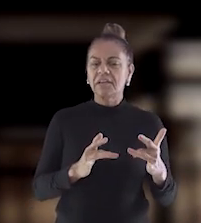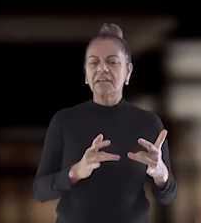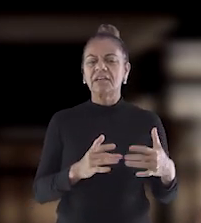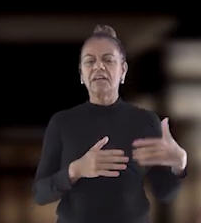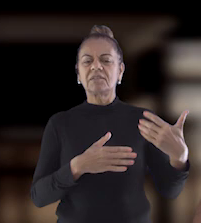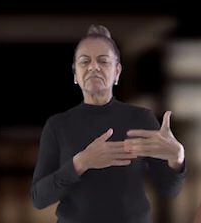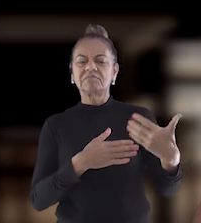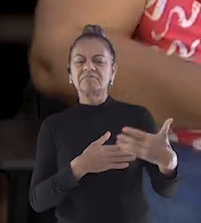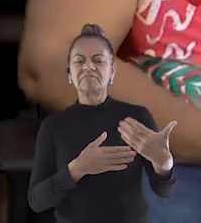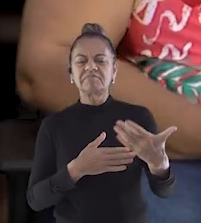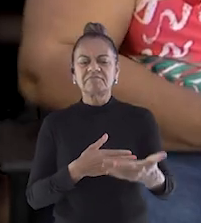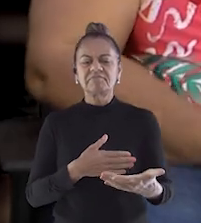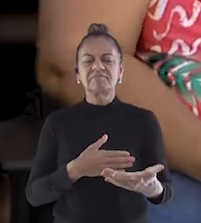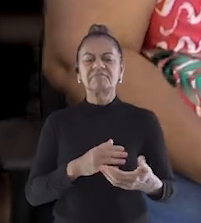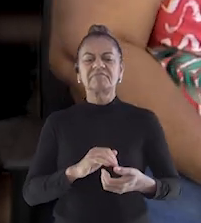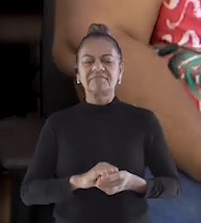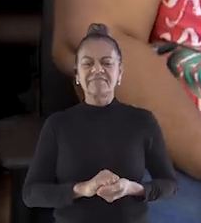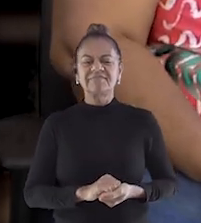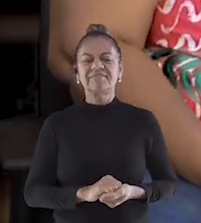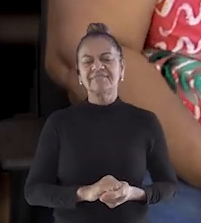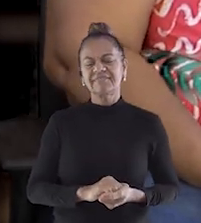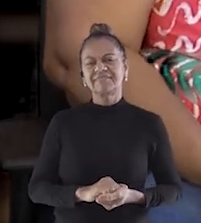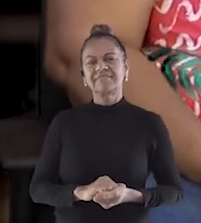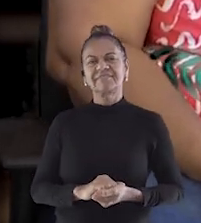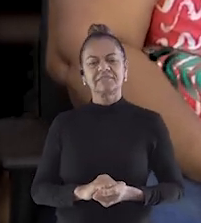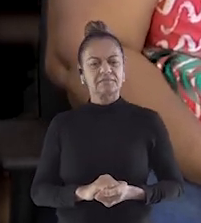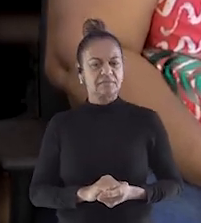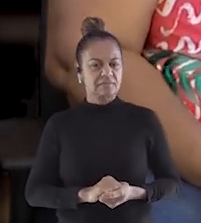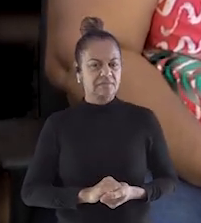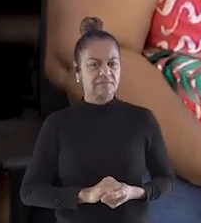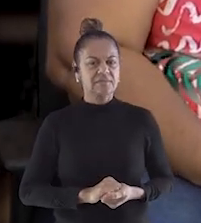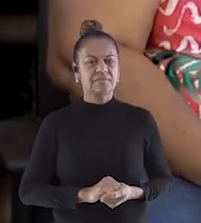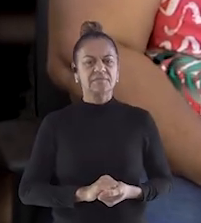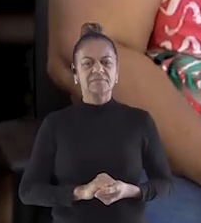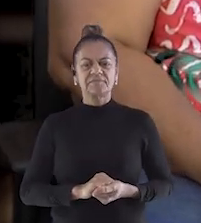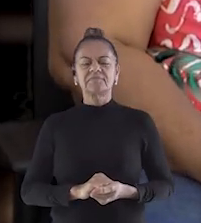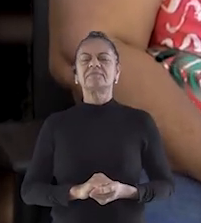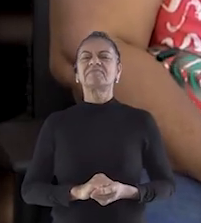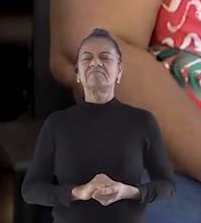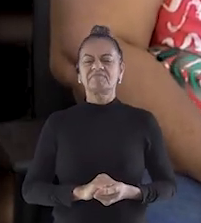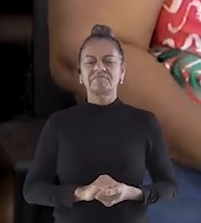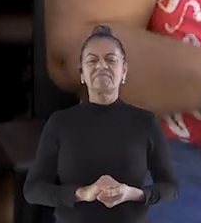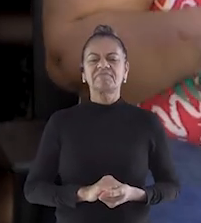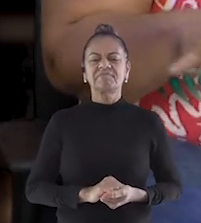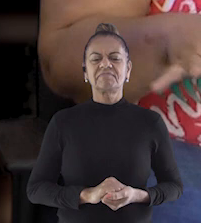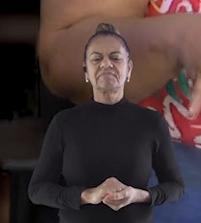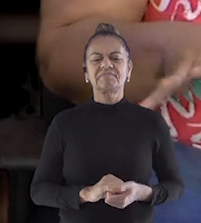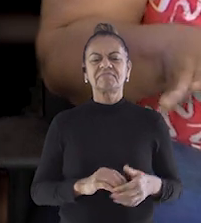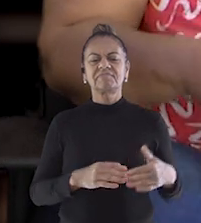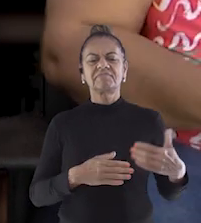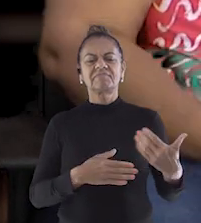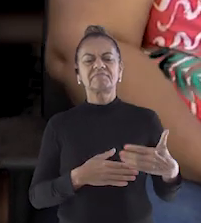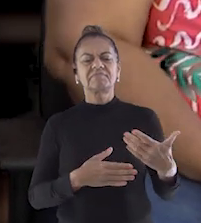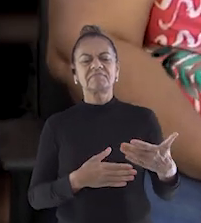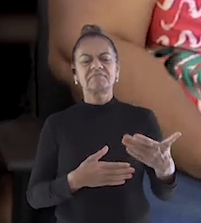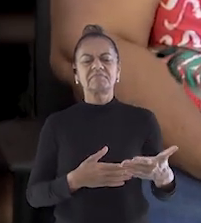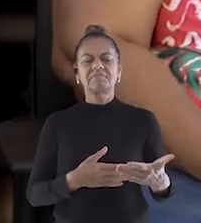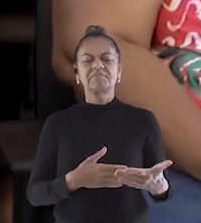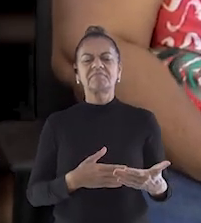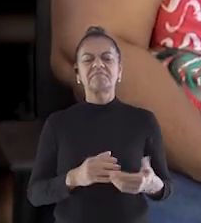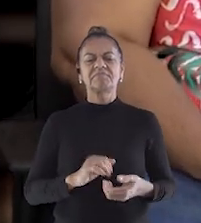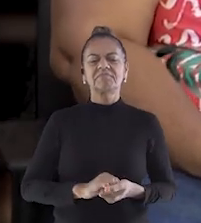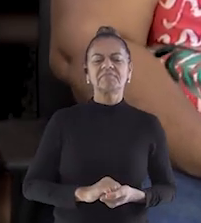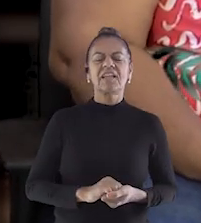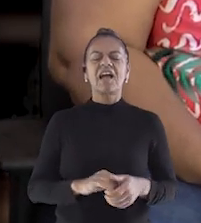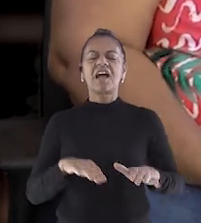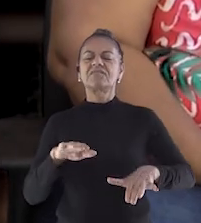fomos crescendo. Crescemos juntos, até namoramos. Chegamos até a namorar. Mas namorinho, né? Namoro bobo, né?